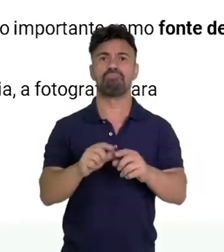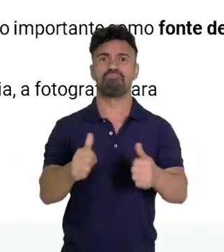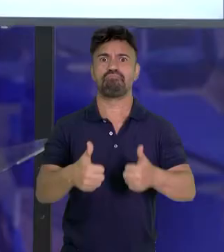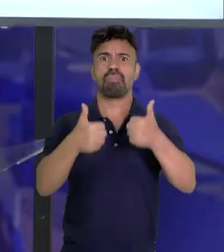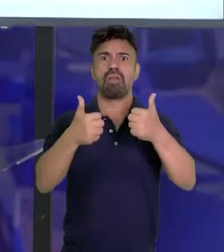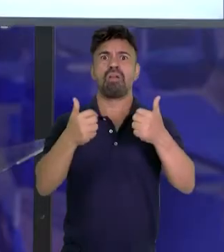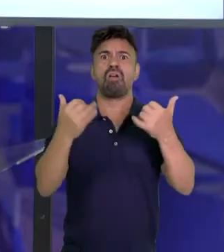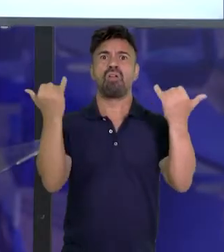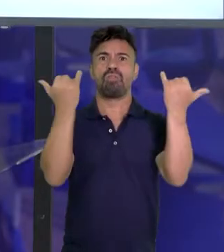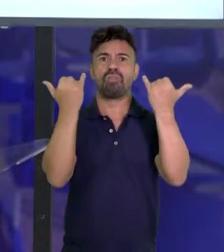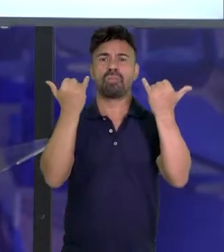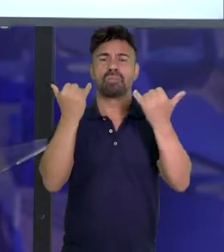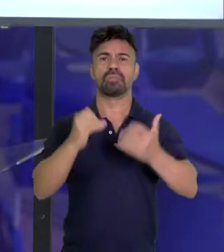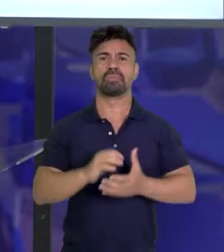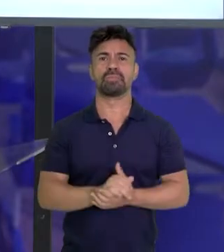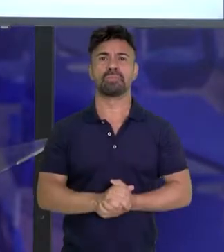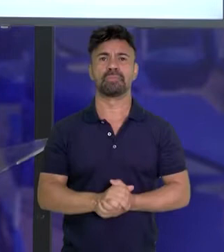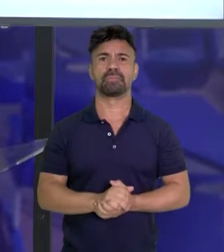da informação.